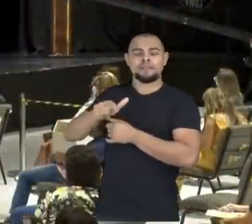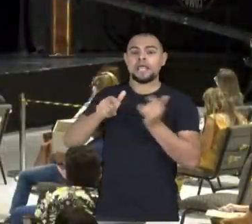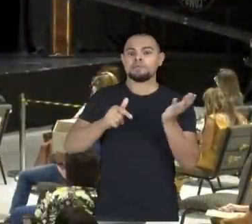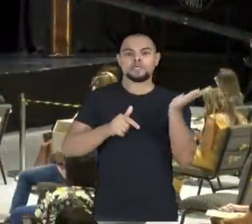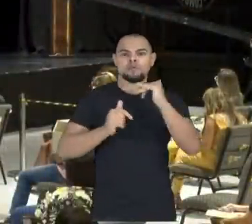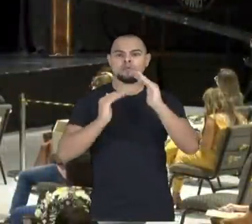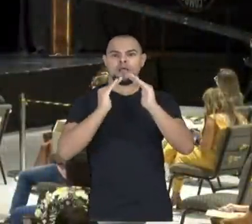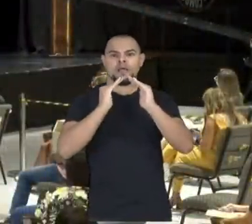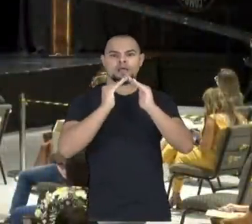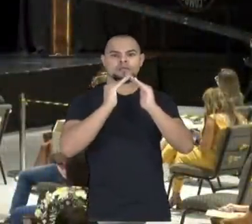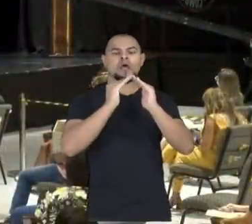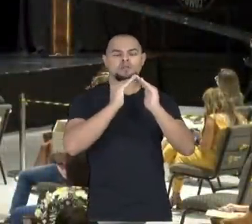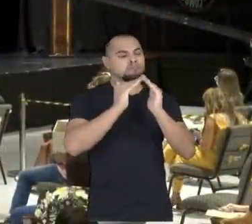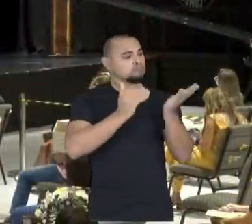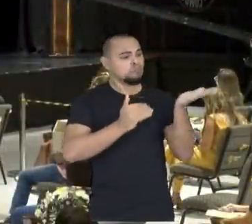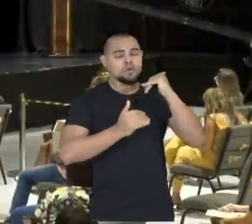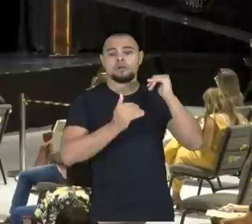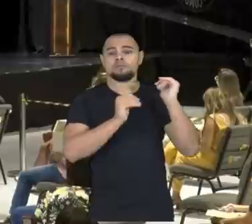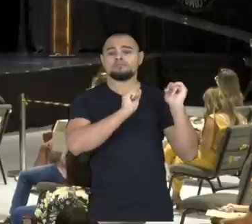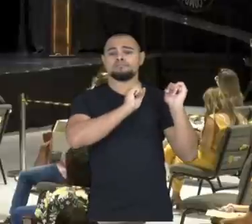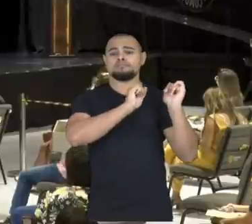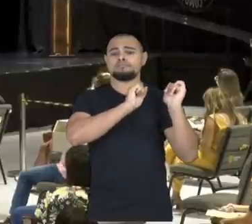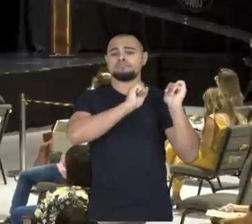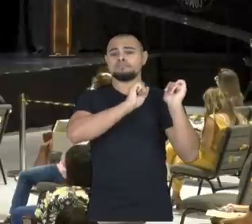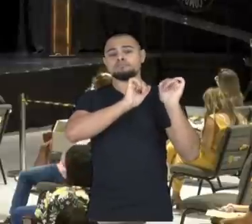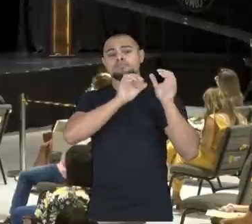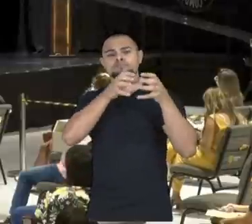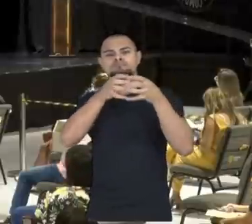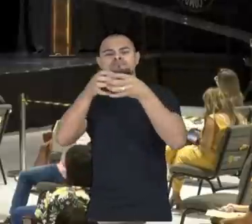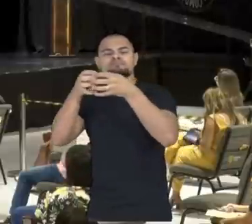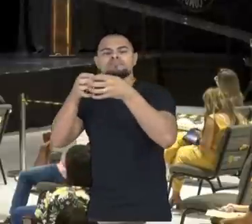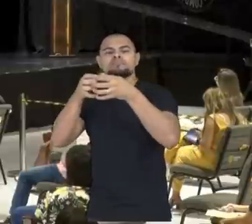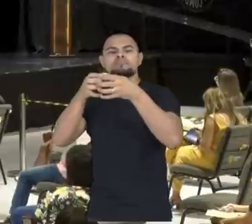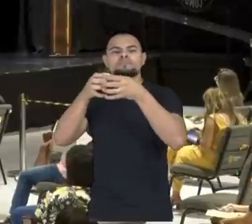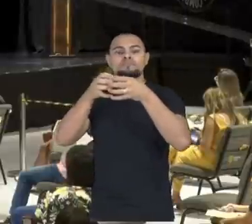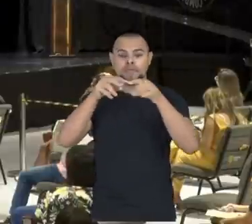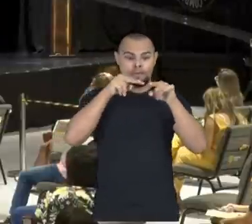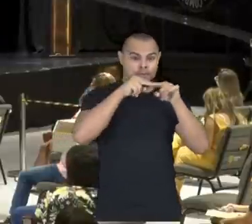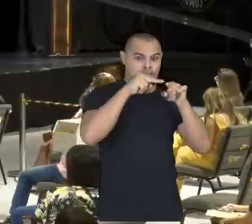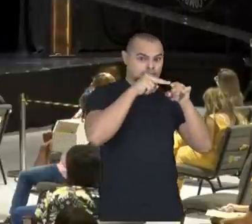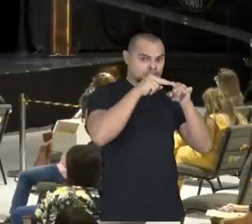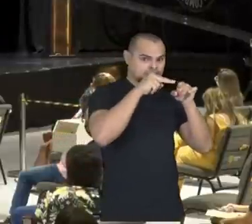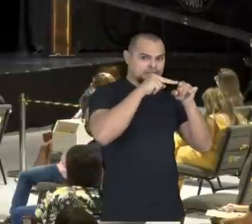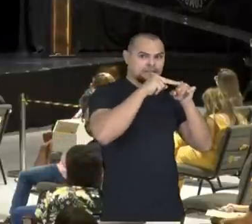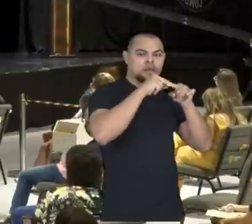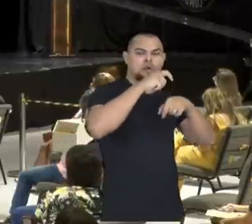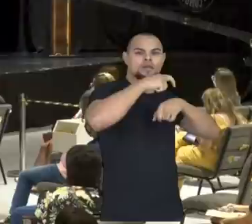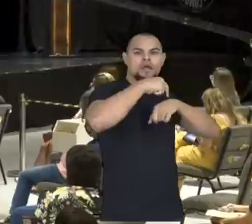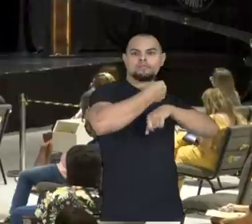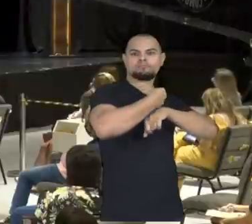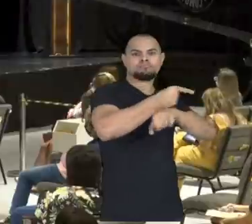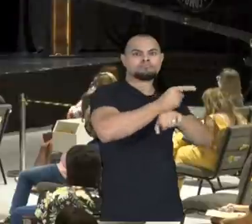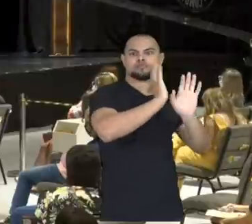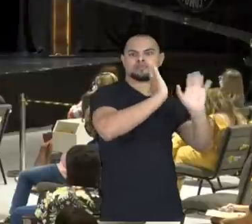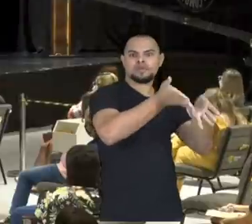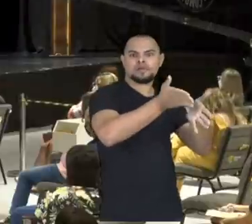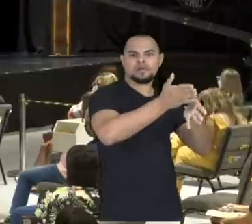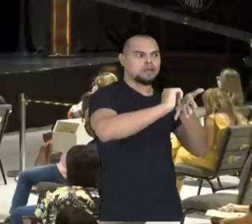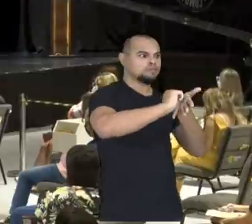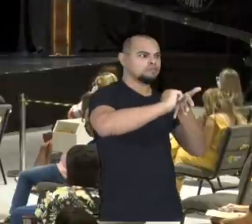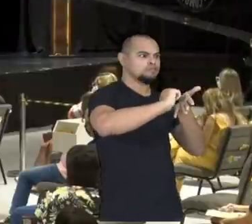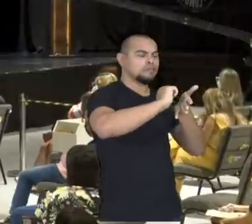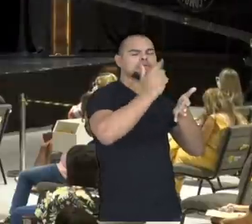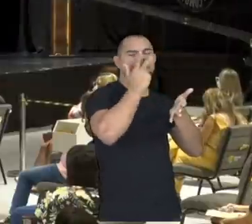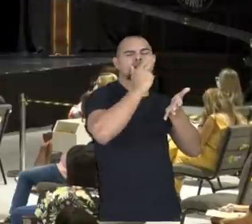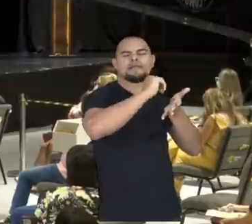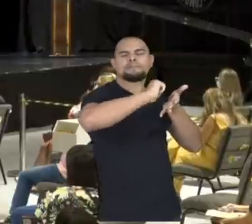sobremesa. Vamos. Saímos da pizzaria. A pizzaria, na verdade, nós não saímos, nós fomos expulsos. Porque